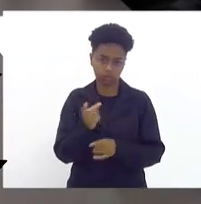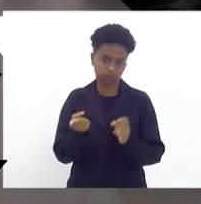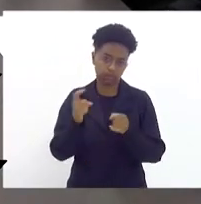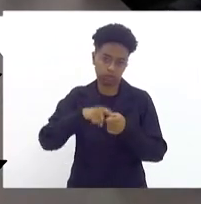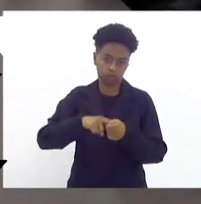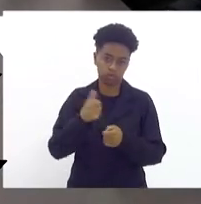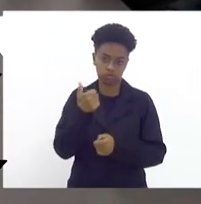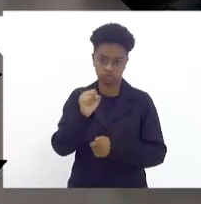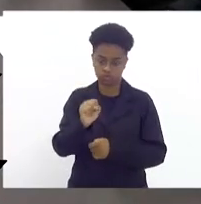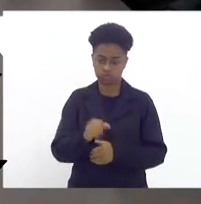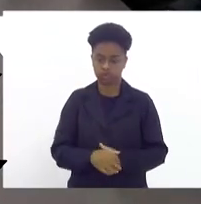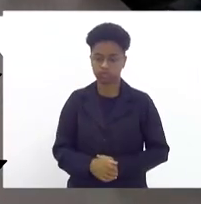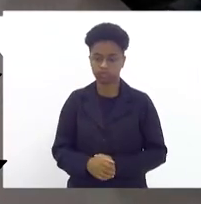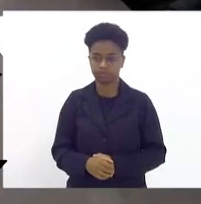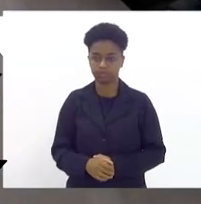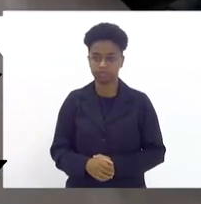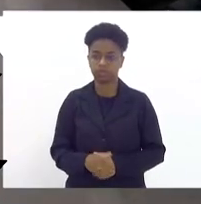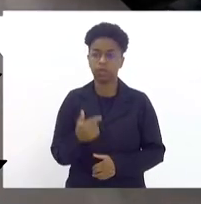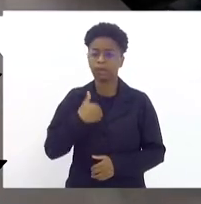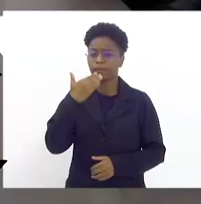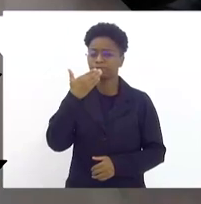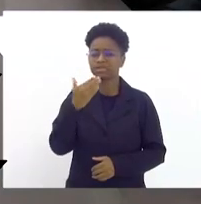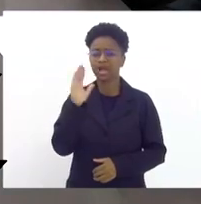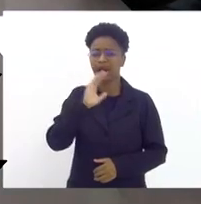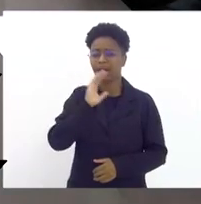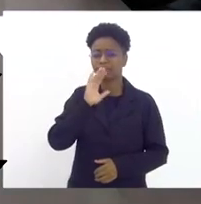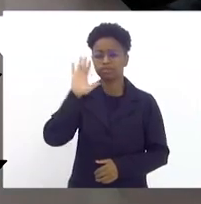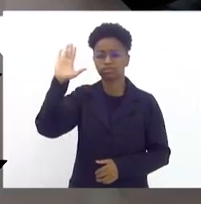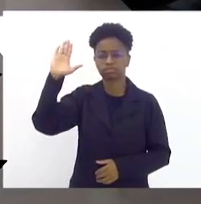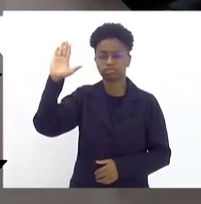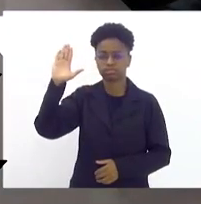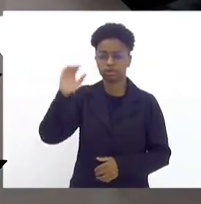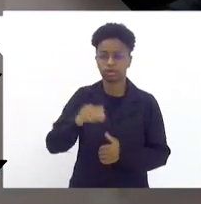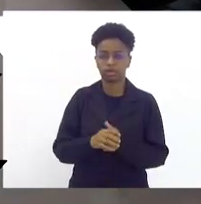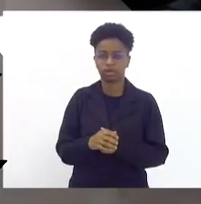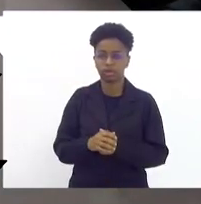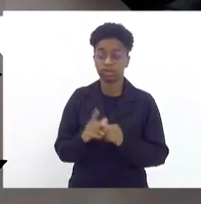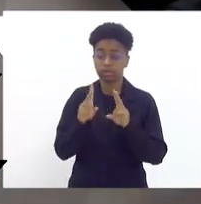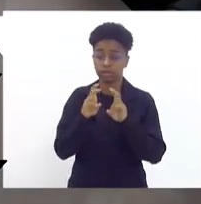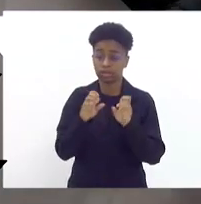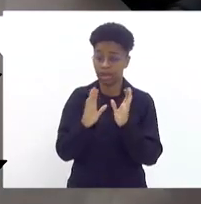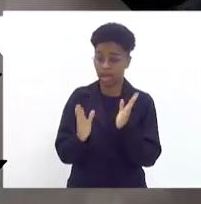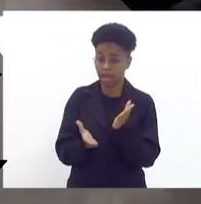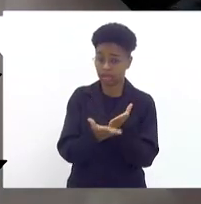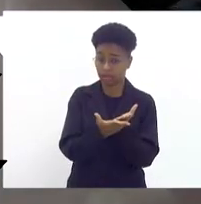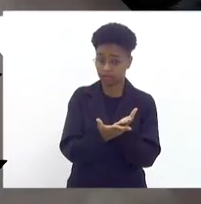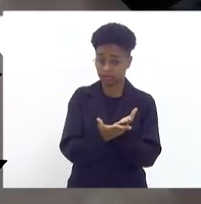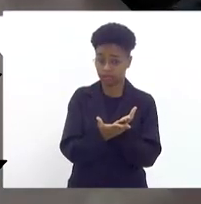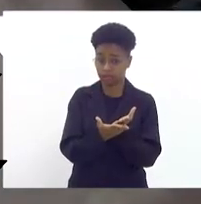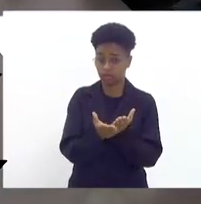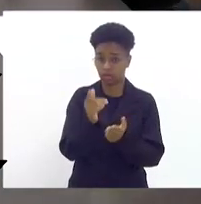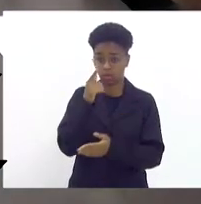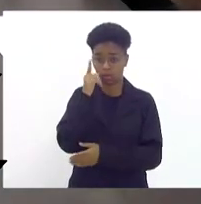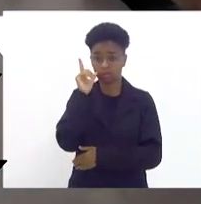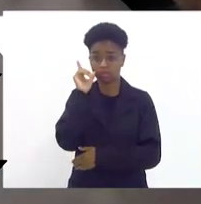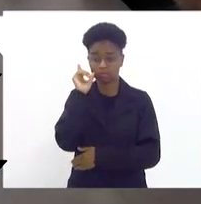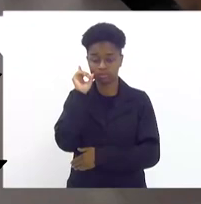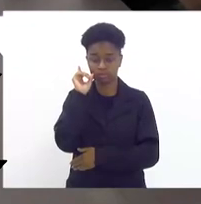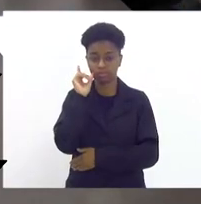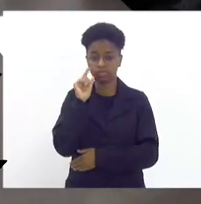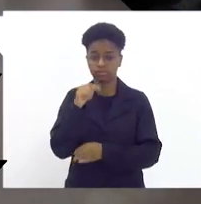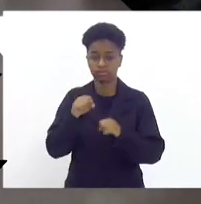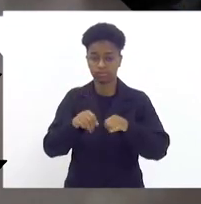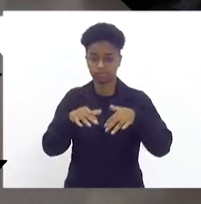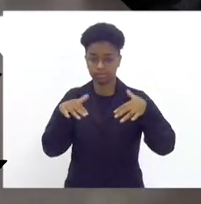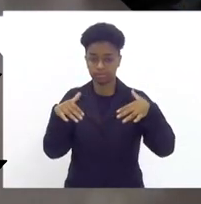Presidente, uma questão de ordem, muito rapidinho. Deputado Mink. Sobre a questão do arquivamento, eu ontem no plenário voltei a